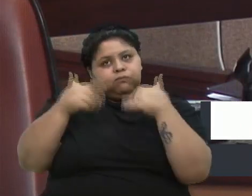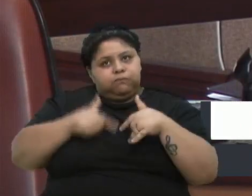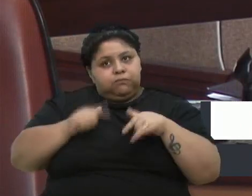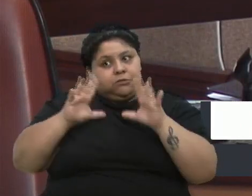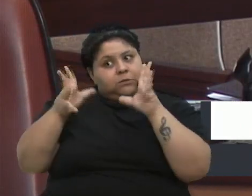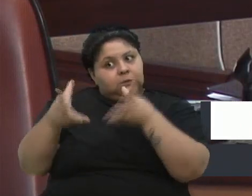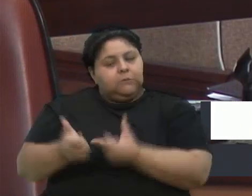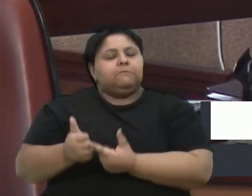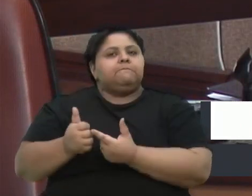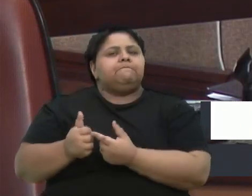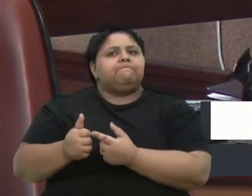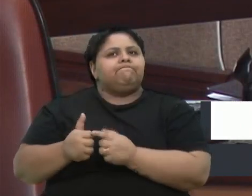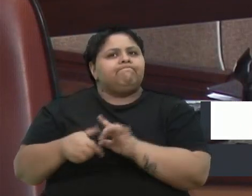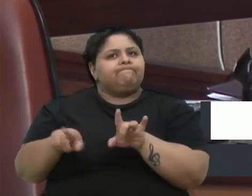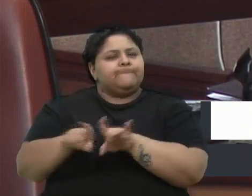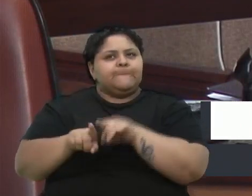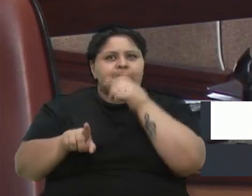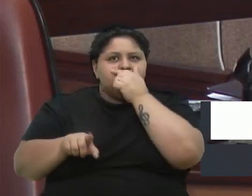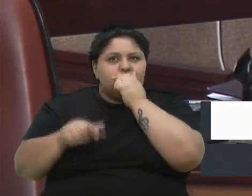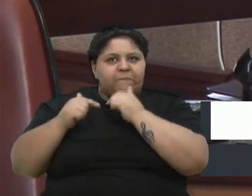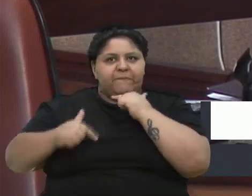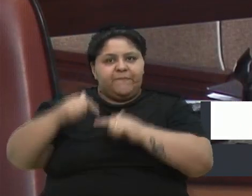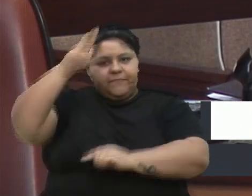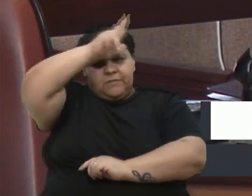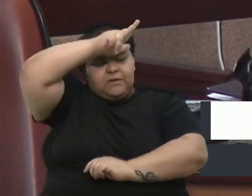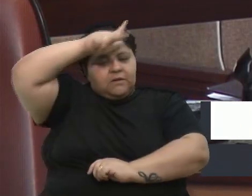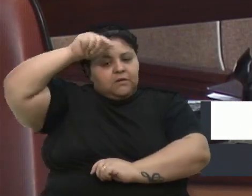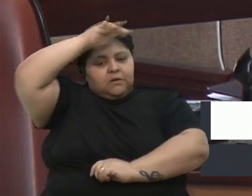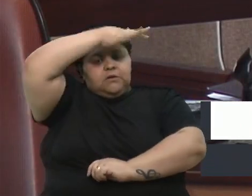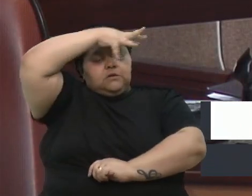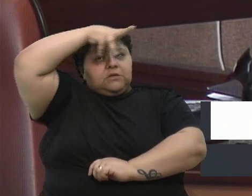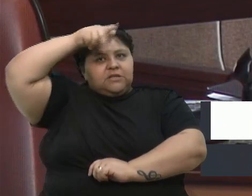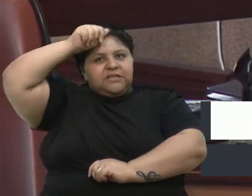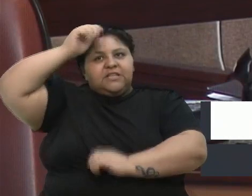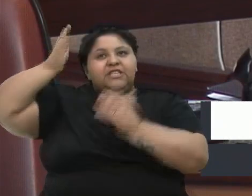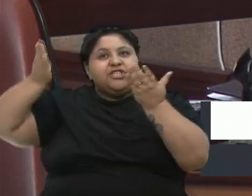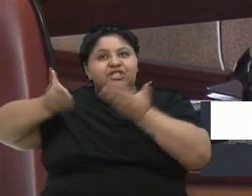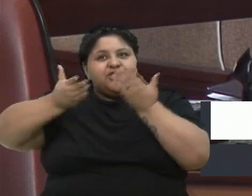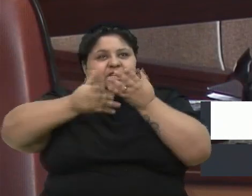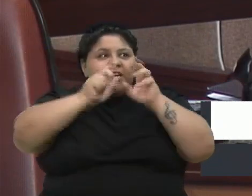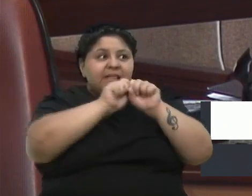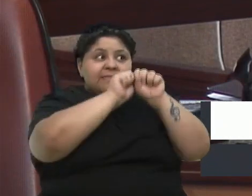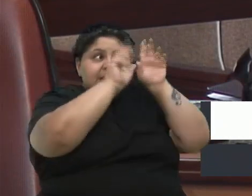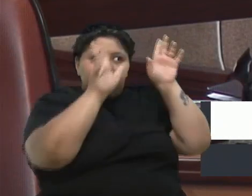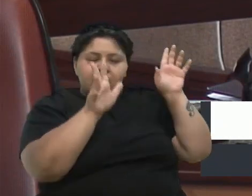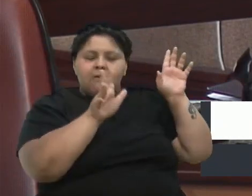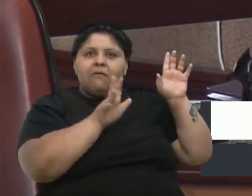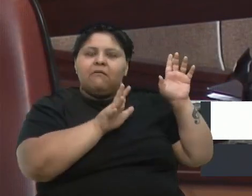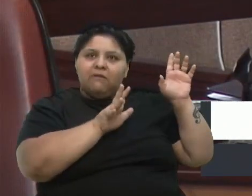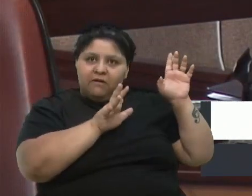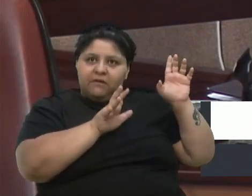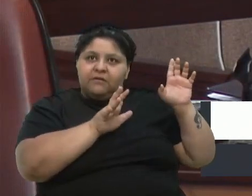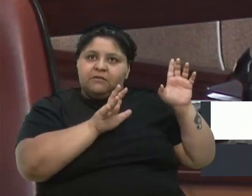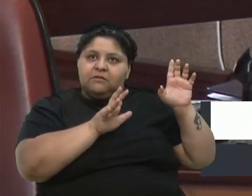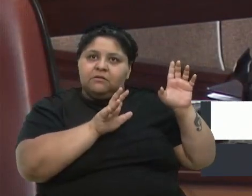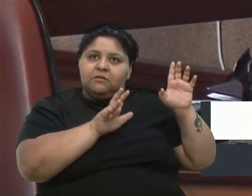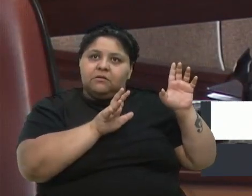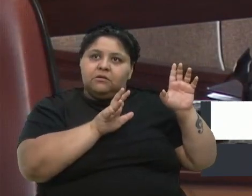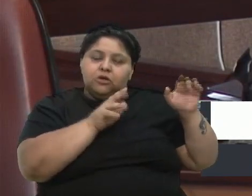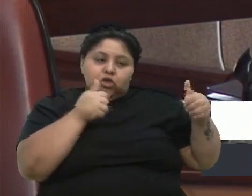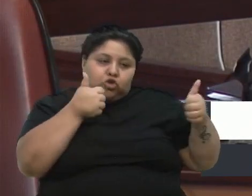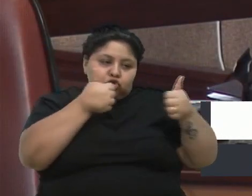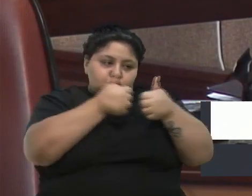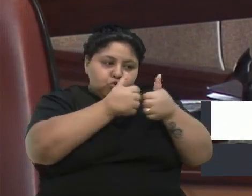também o trabalho do prefeito municipal, que já de manhã cedo já reuniu o grupo de